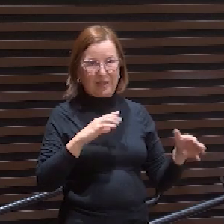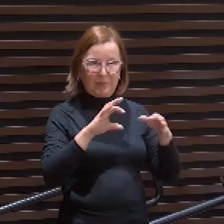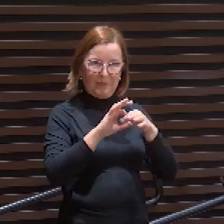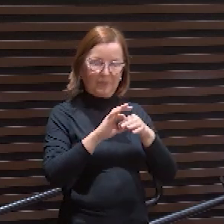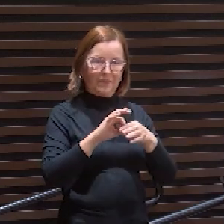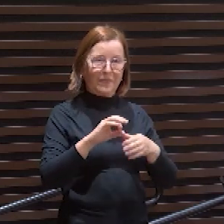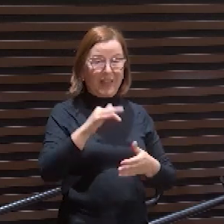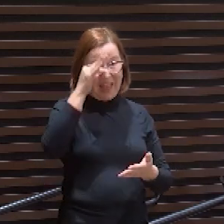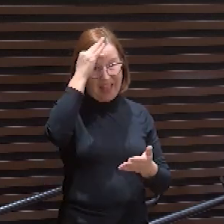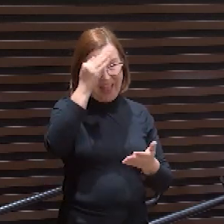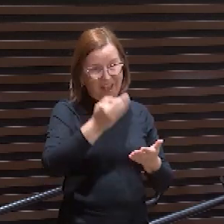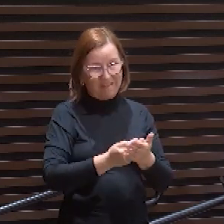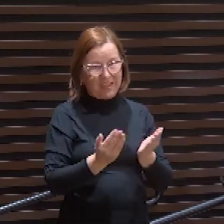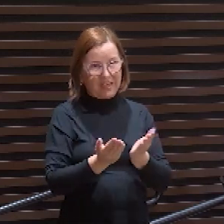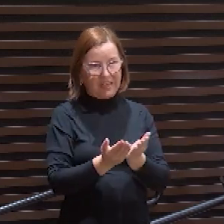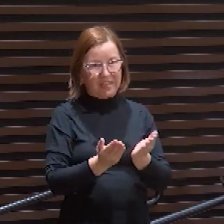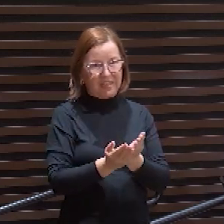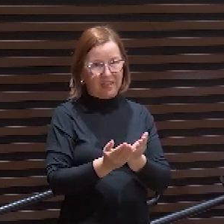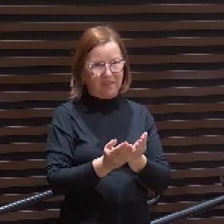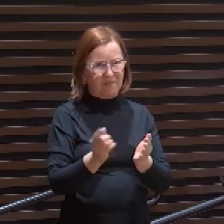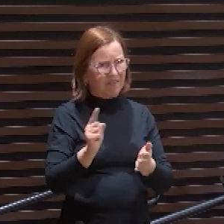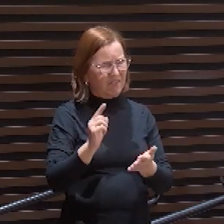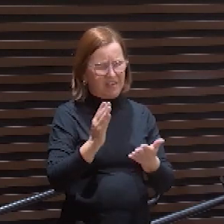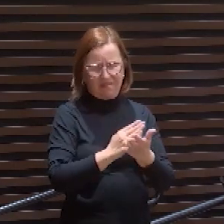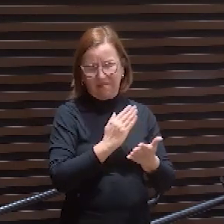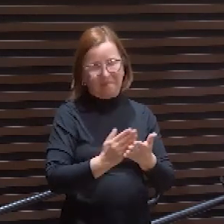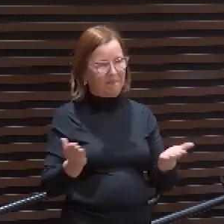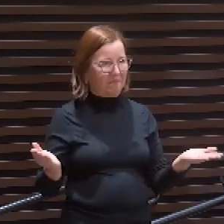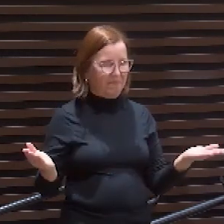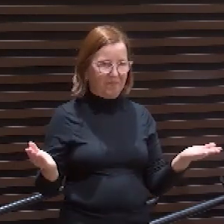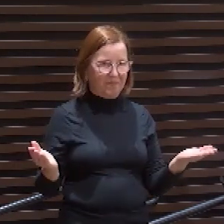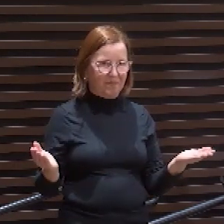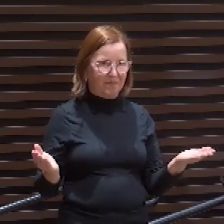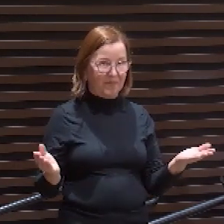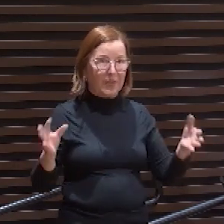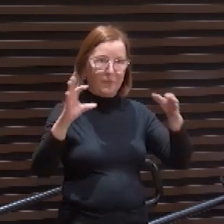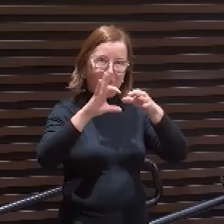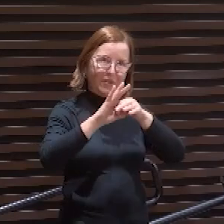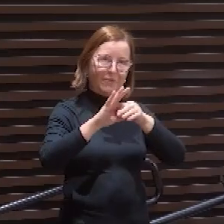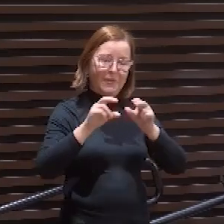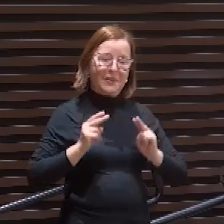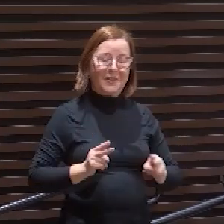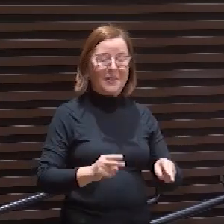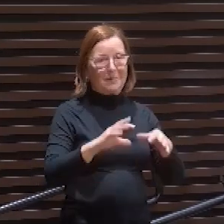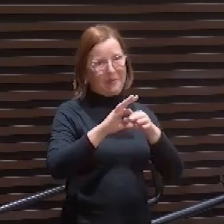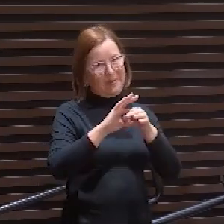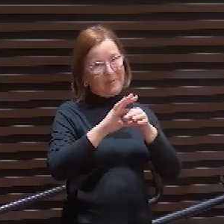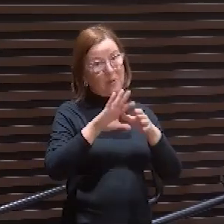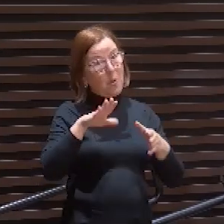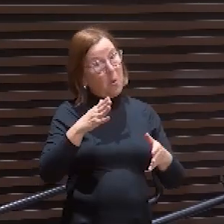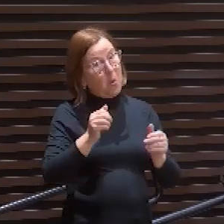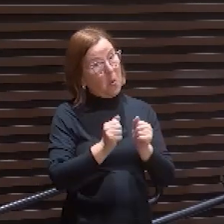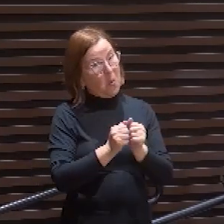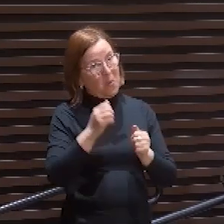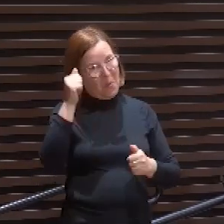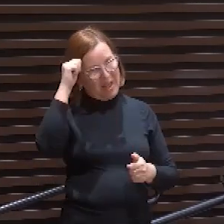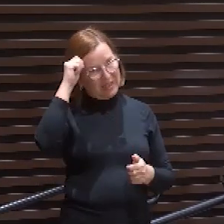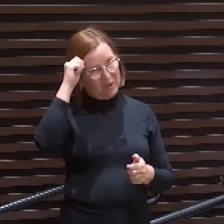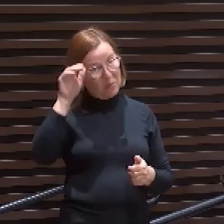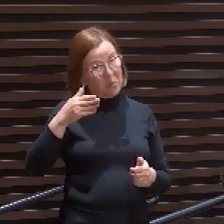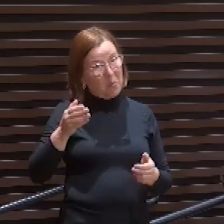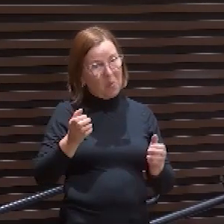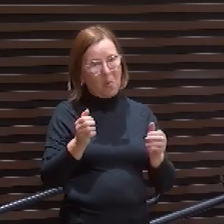é uma dissociação. É união, sempre união, ou com Adão ou com Cristo.